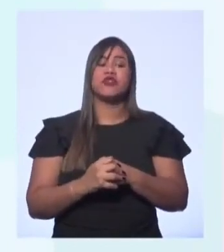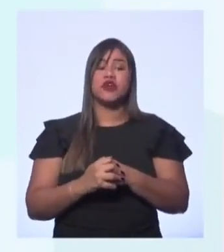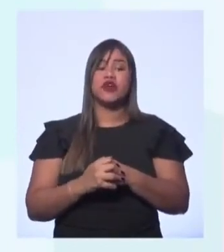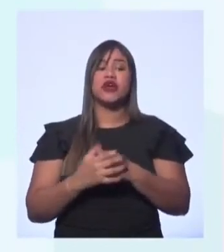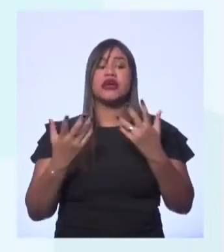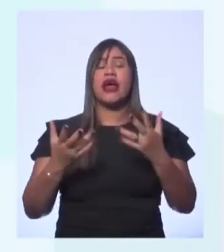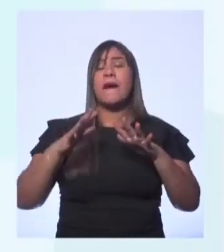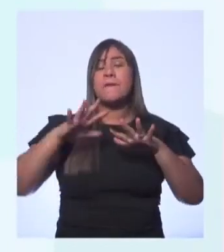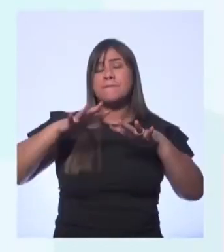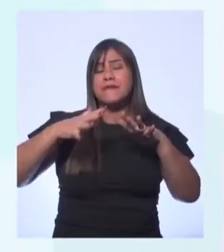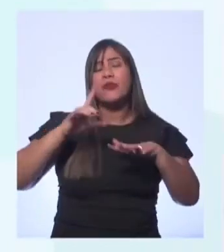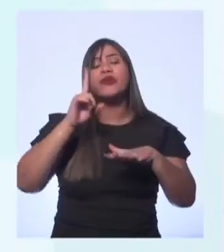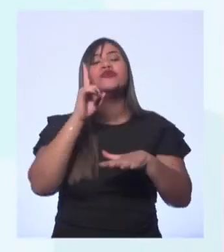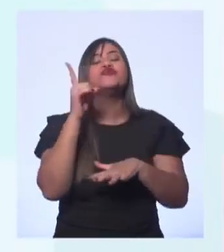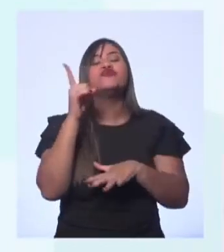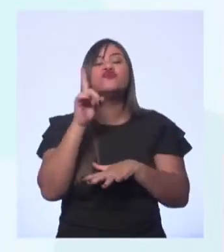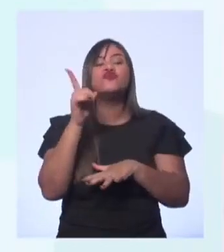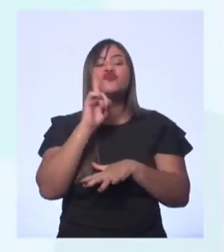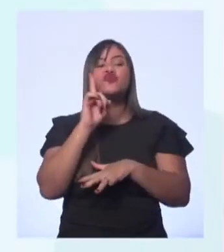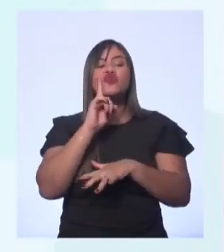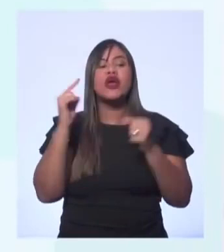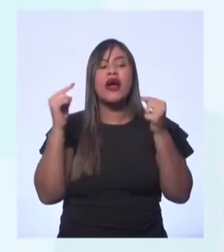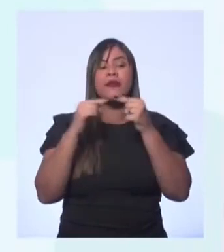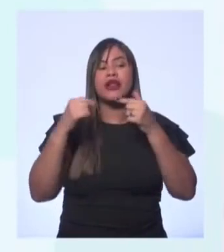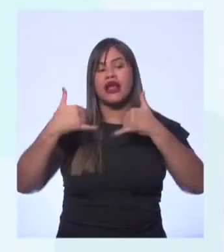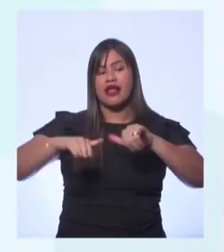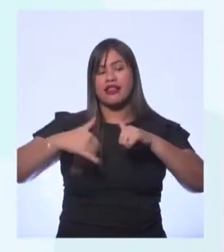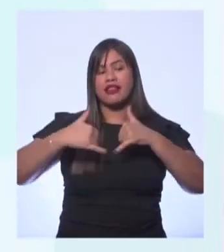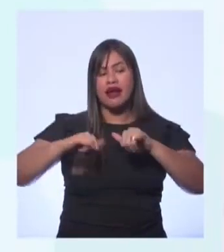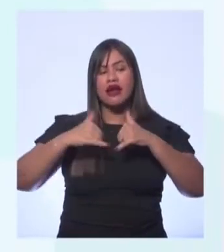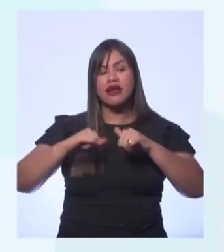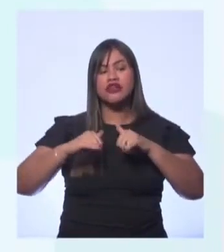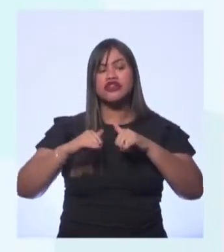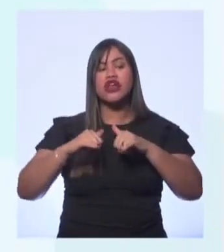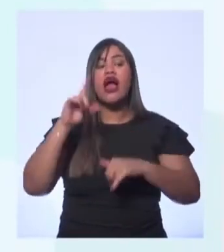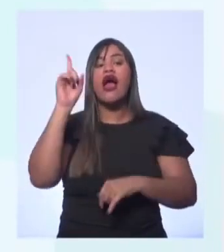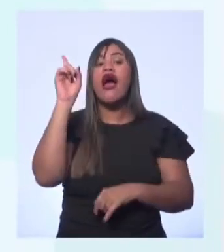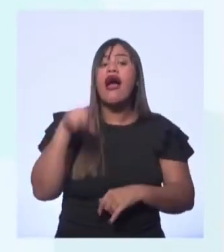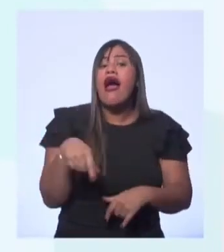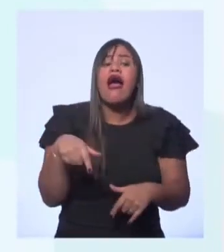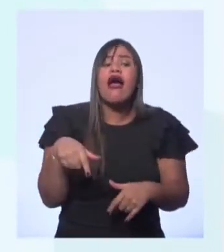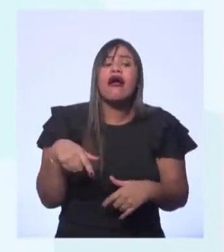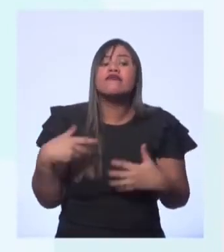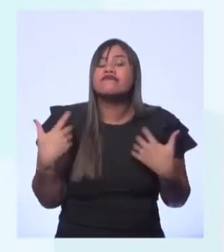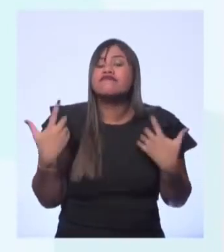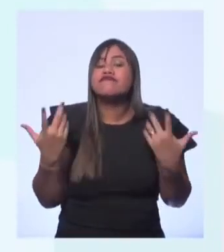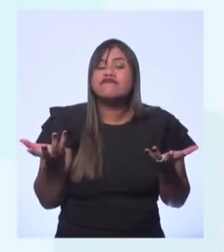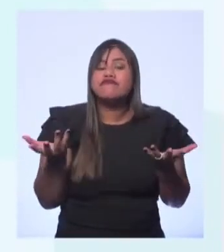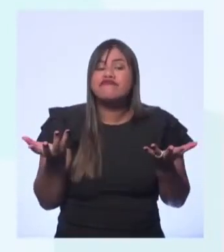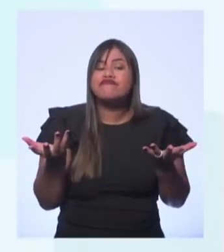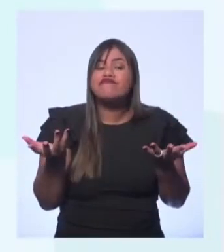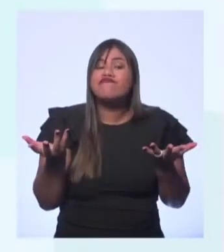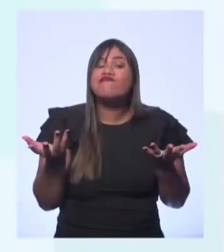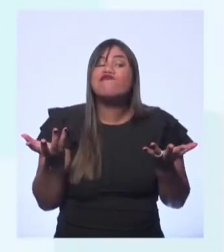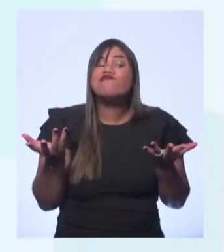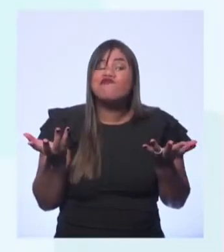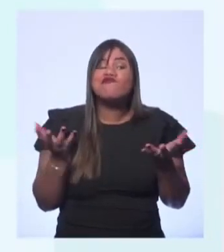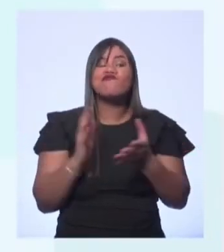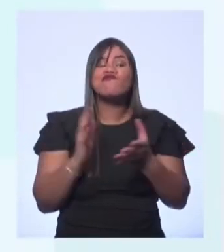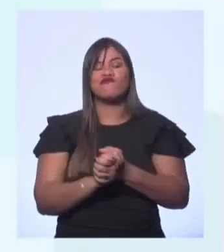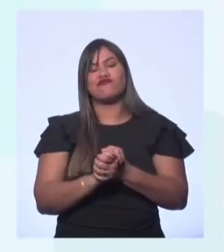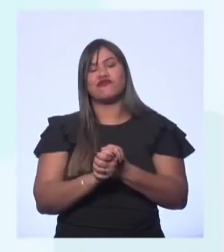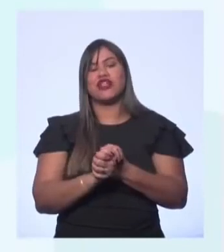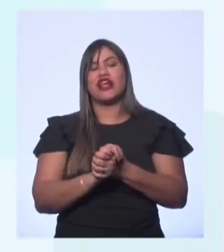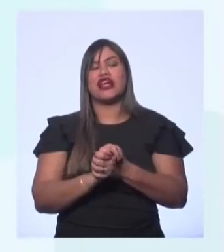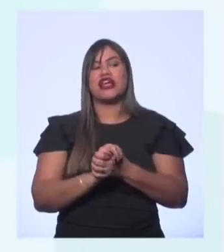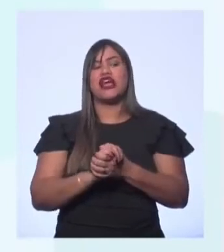consumo médio diário de energia dessa família, energia elétrica dessa família em quilowatt-hora é